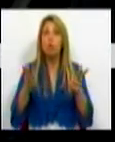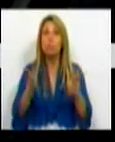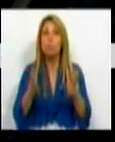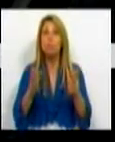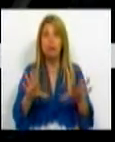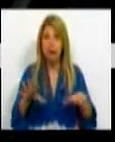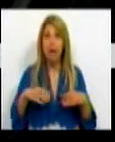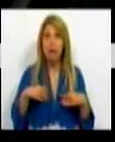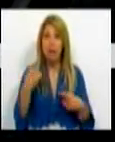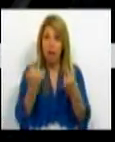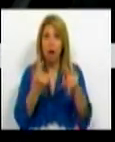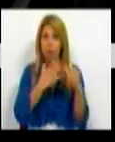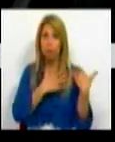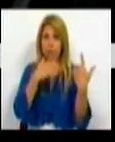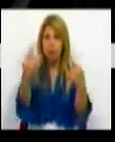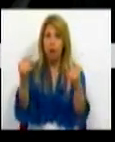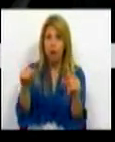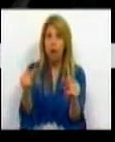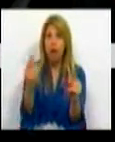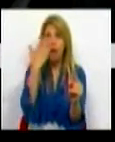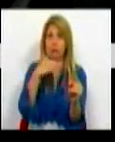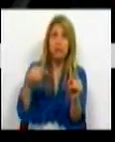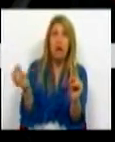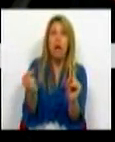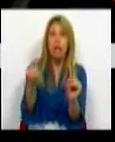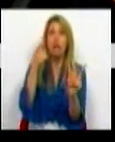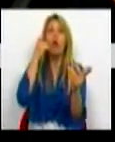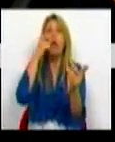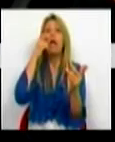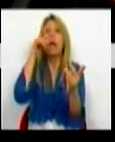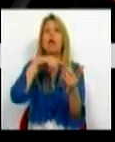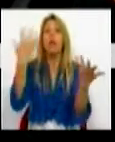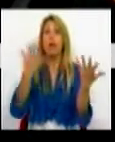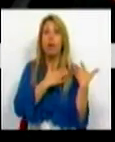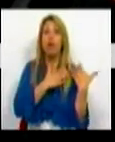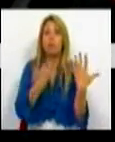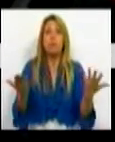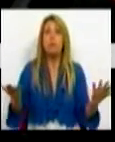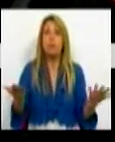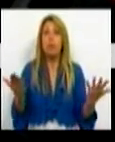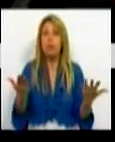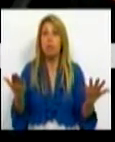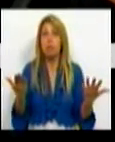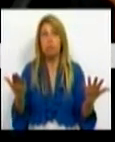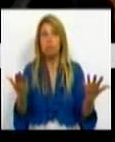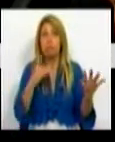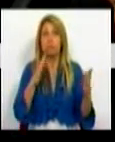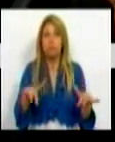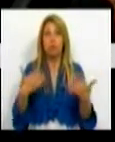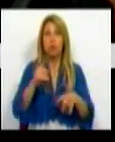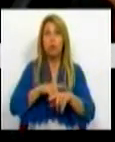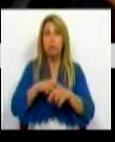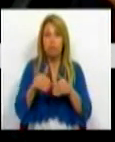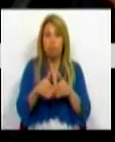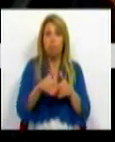alguma responsabilidade, e em caso negativo, de quem é a responsabilidade, pelo facto de ser muito possível que no curto